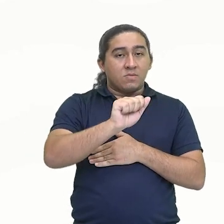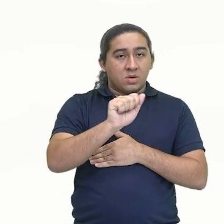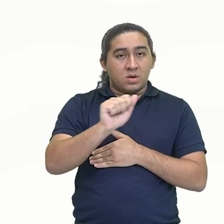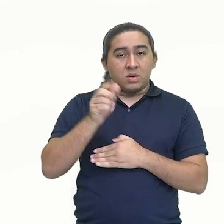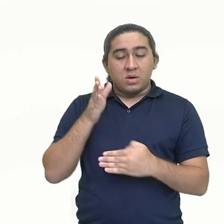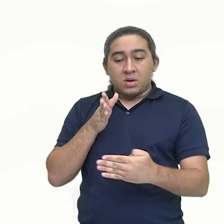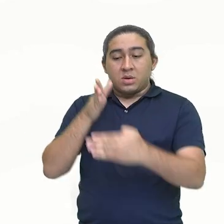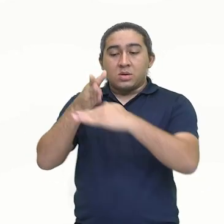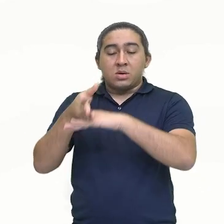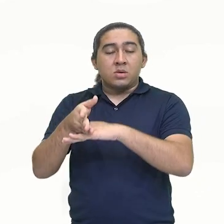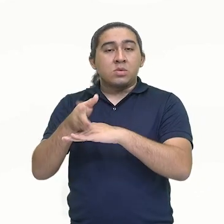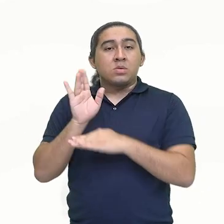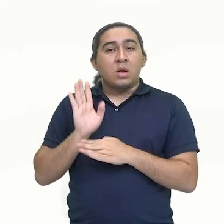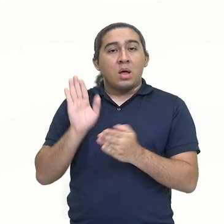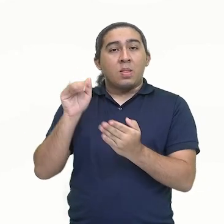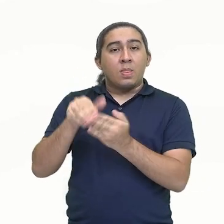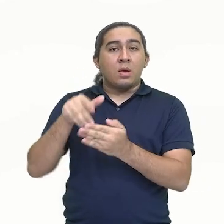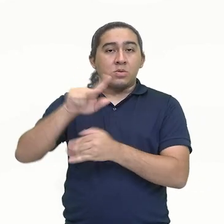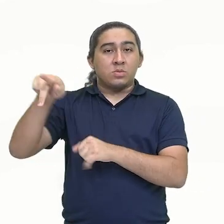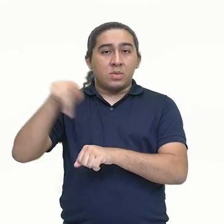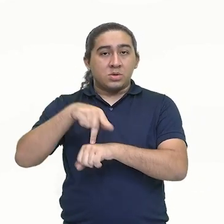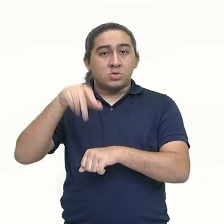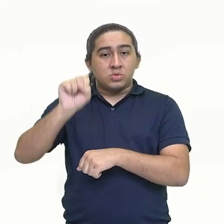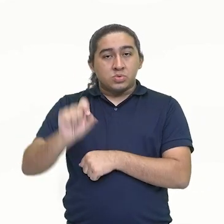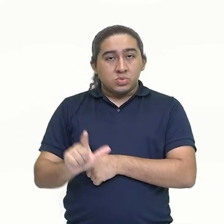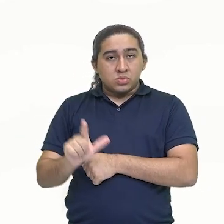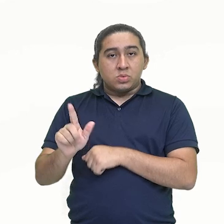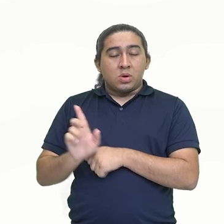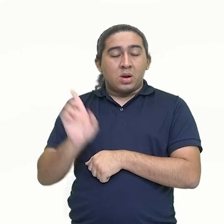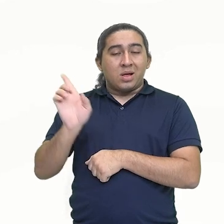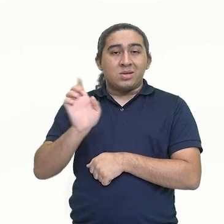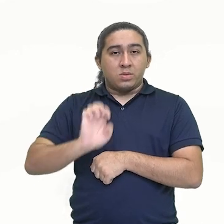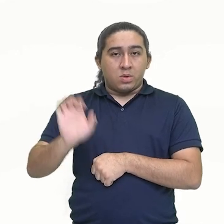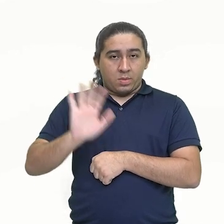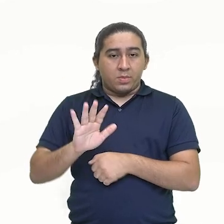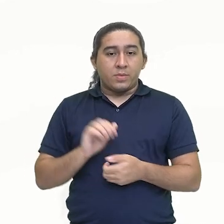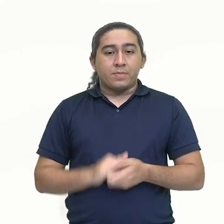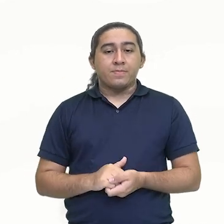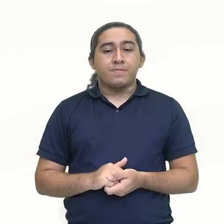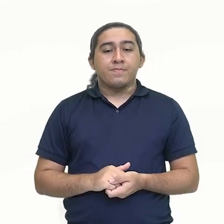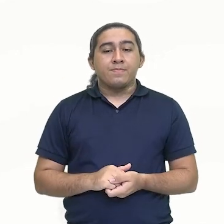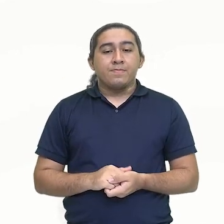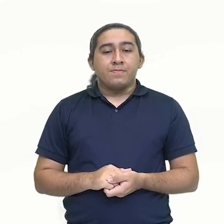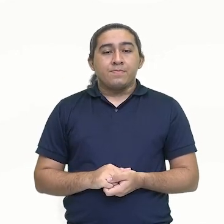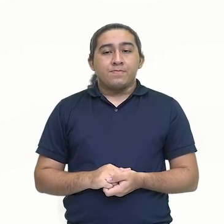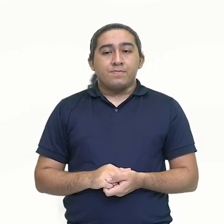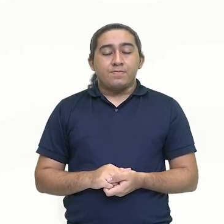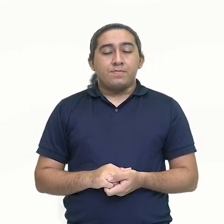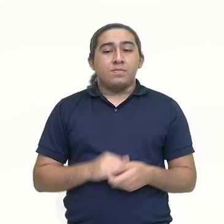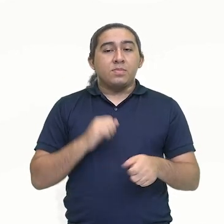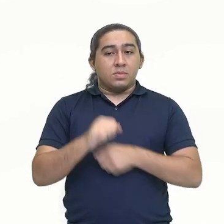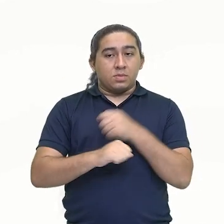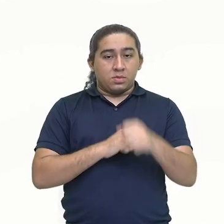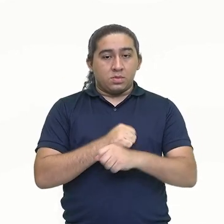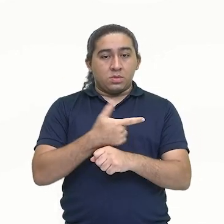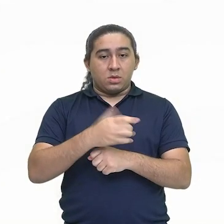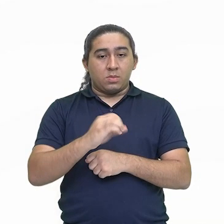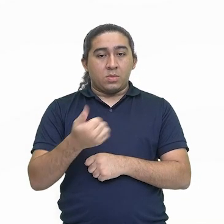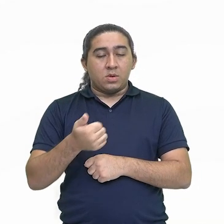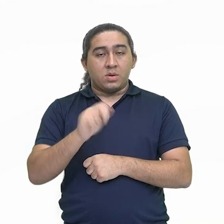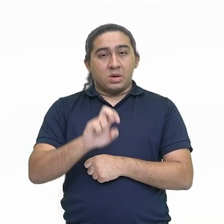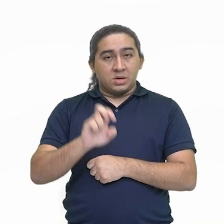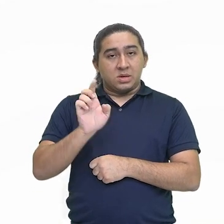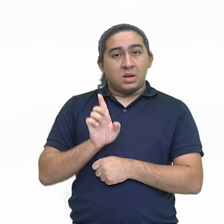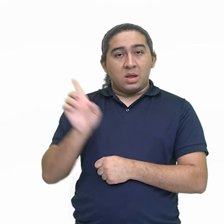e indo ali para os países do sul europeu. Temos também aí, a partir de 2015, né, na